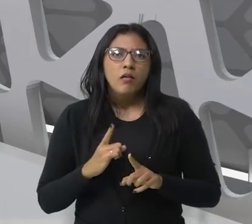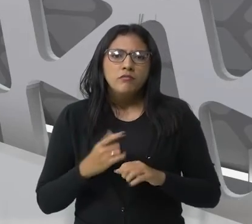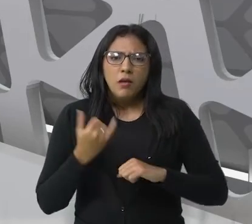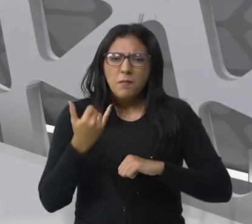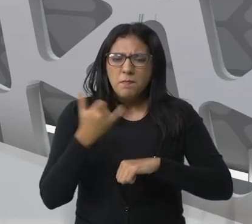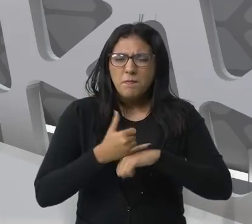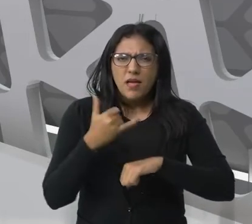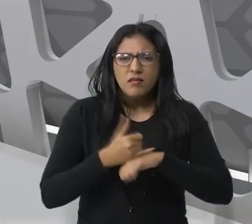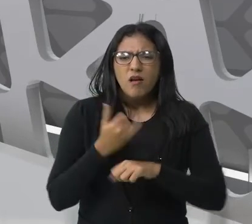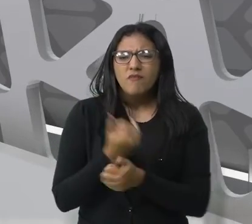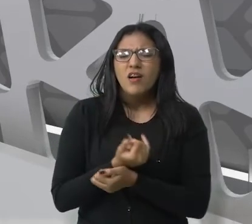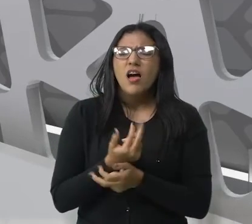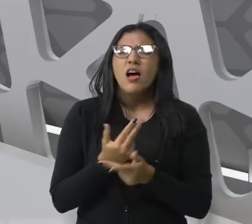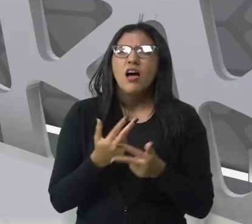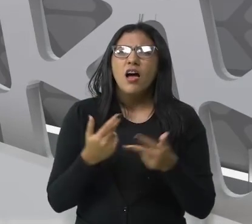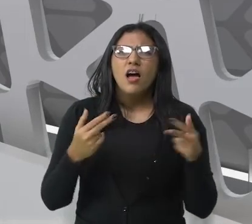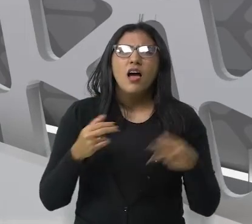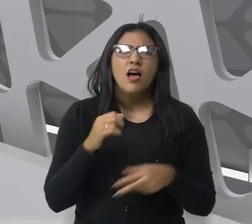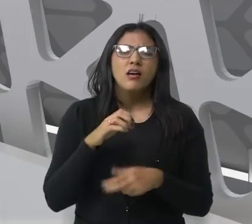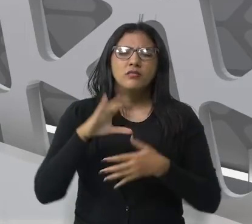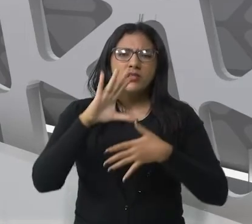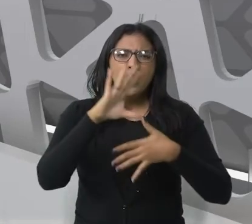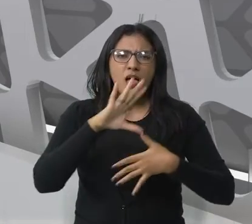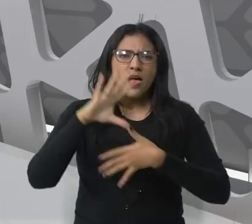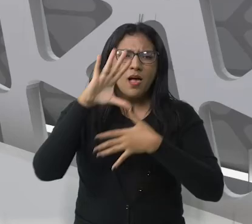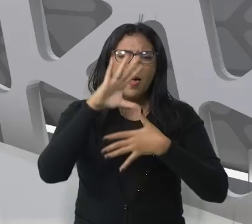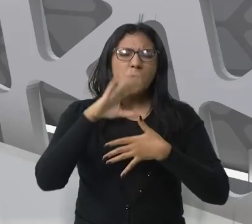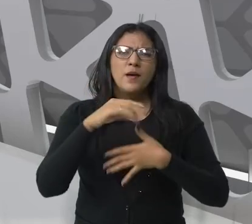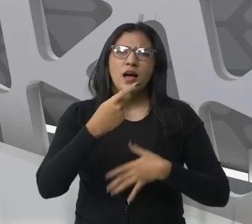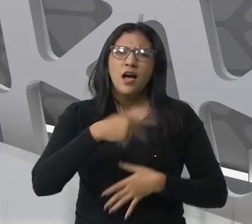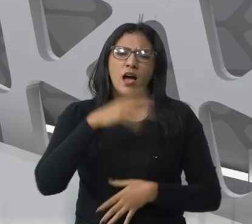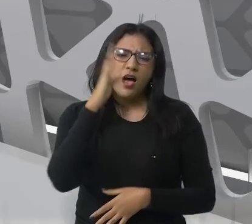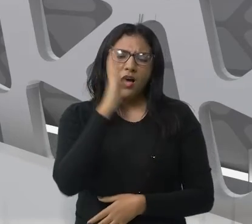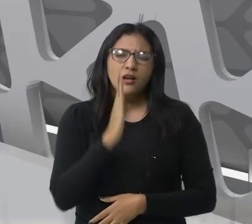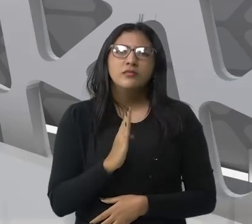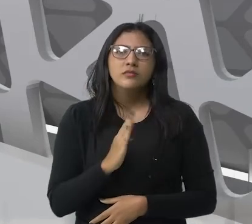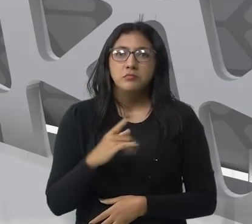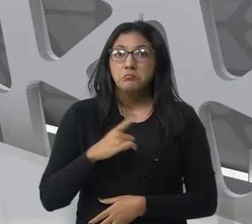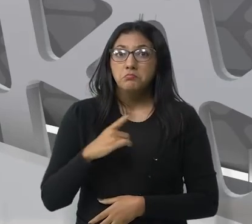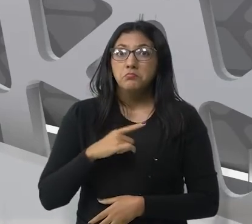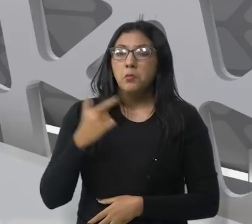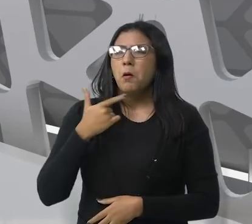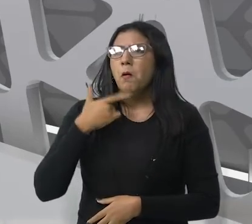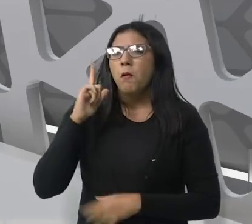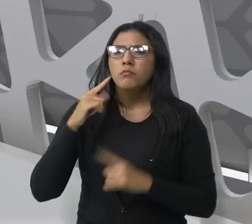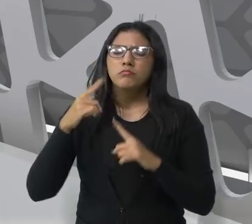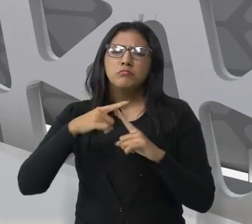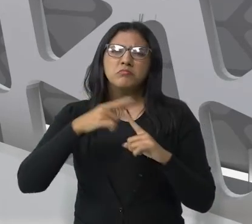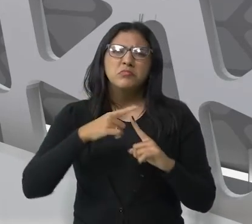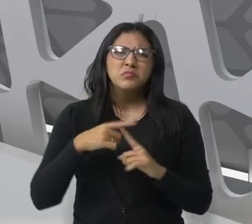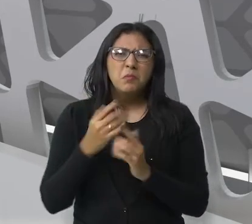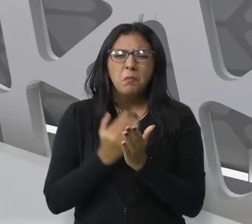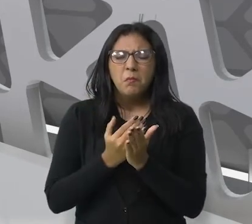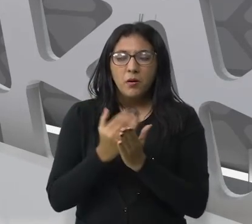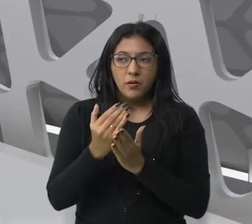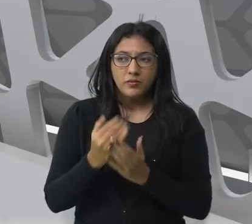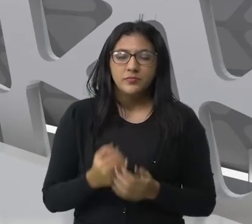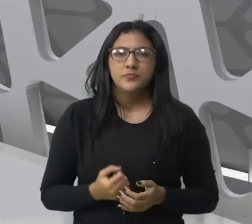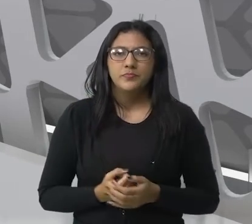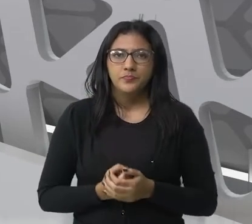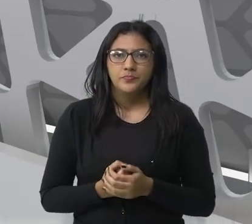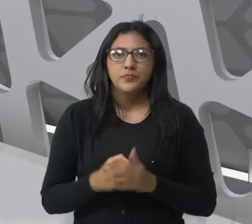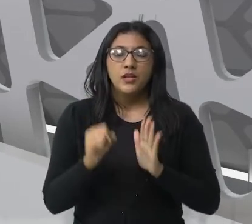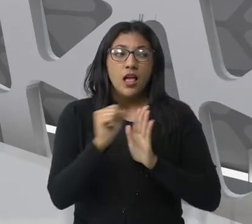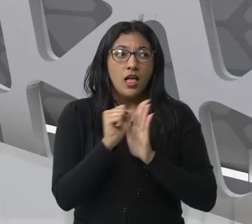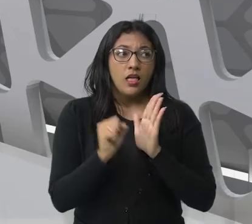metais preciosos na parte central aqui do Brasil, não. Outras explorações começam a surgir também. E no